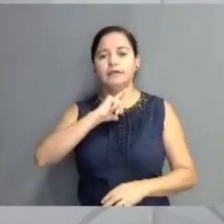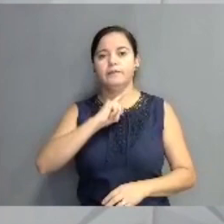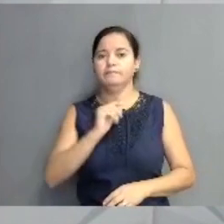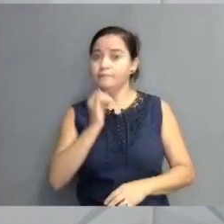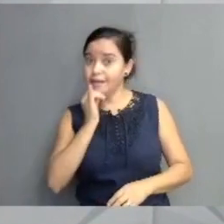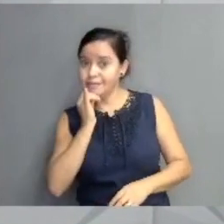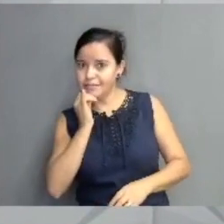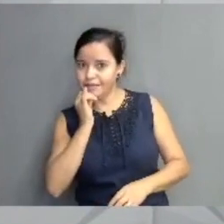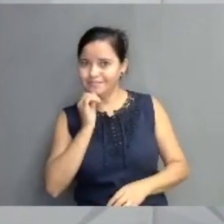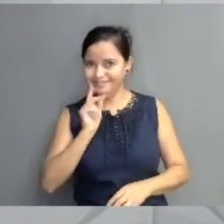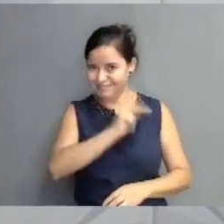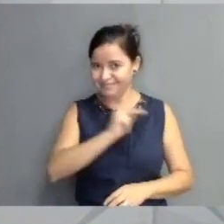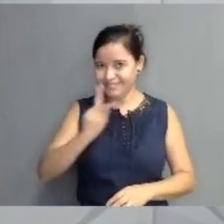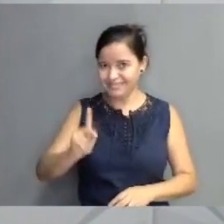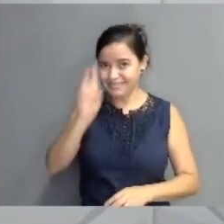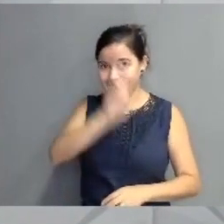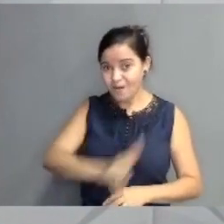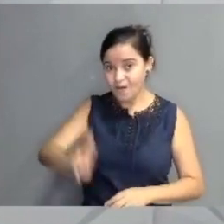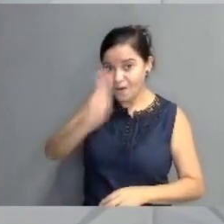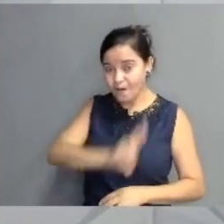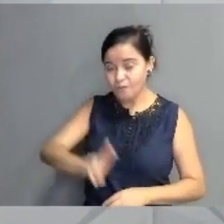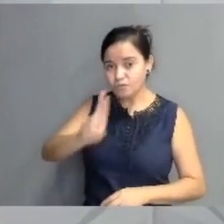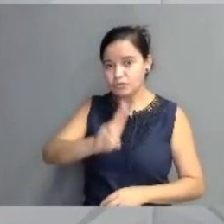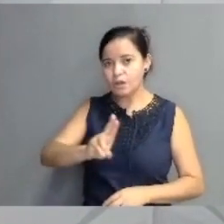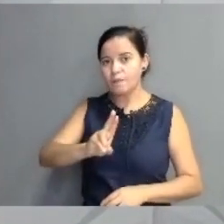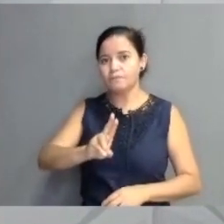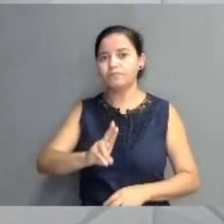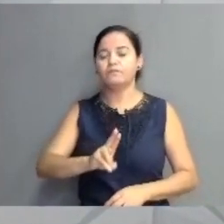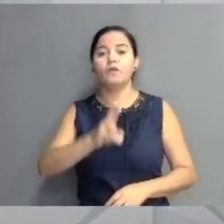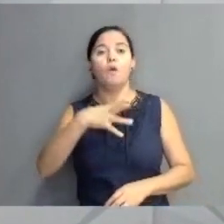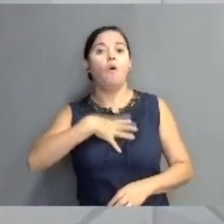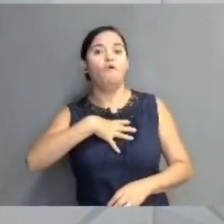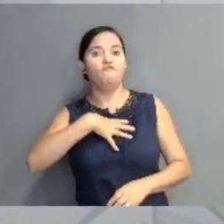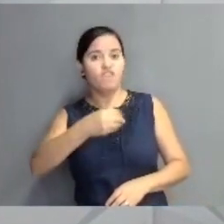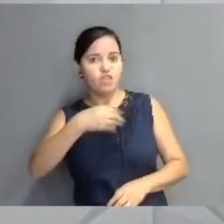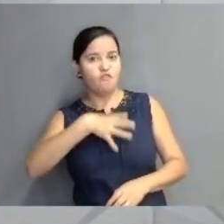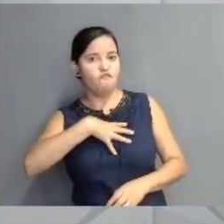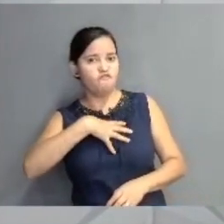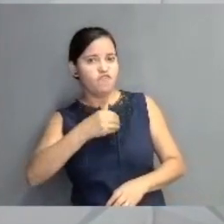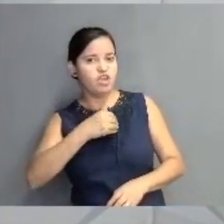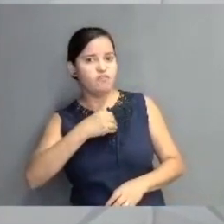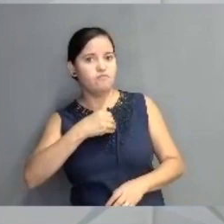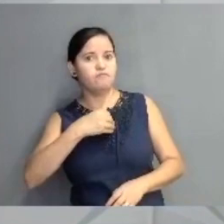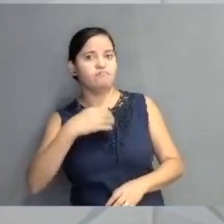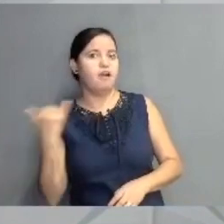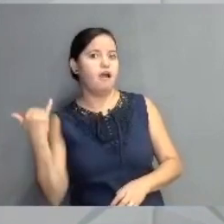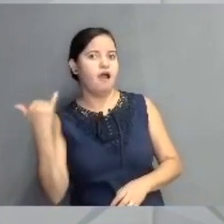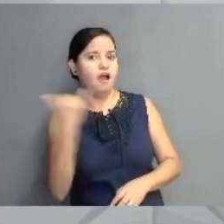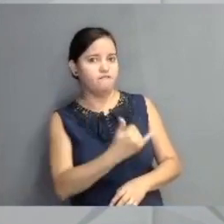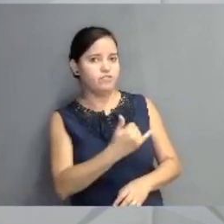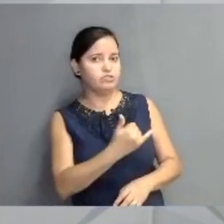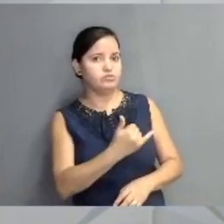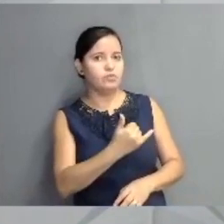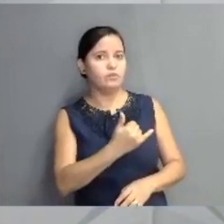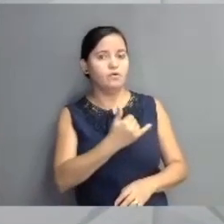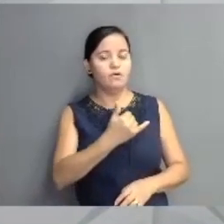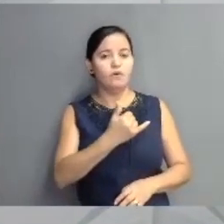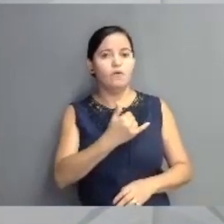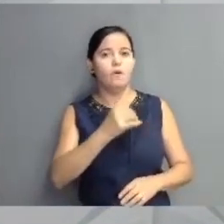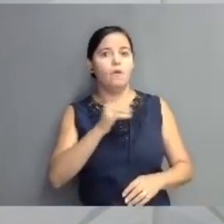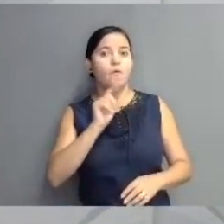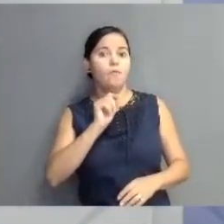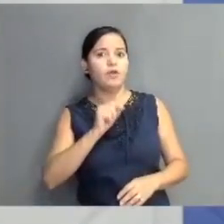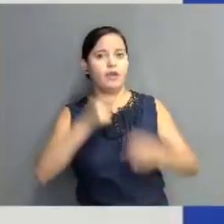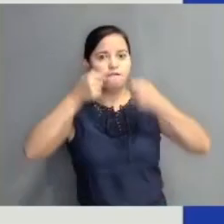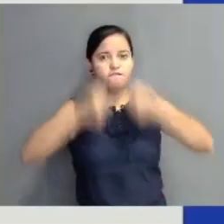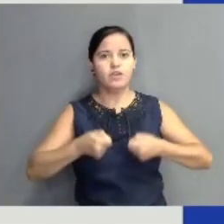usei, o filho, né, usou a autoridade da mãe para justificar o seu argumento. Vamos para o argumento, o